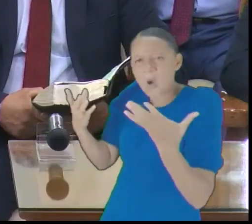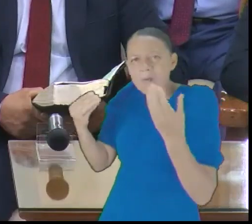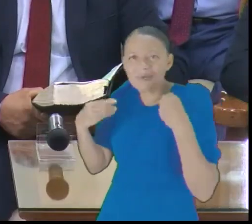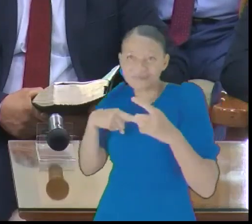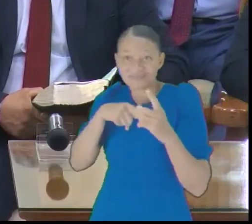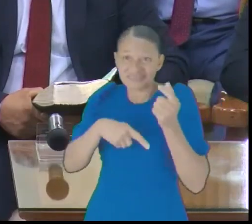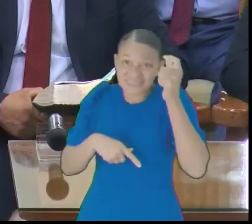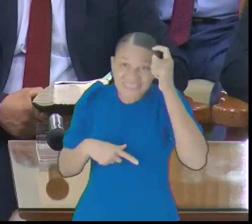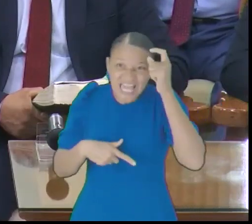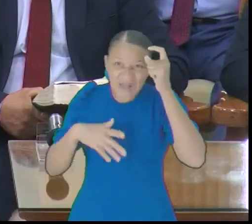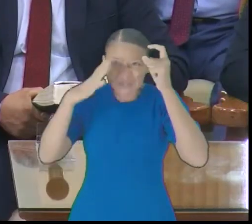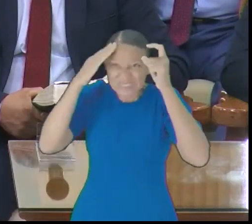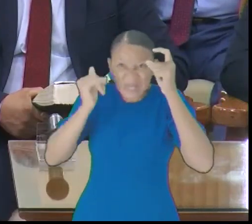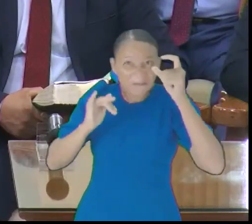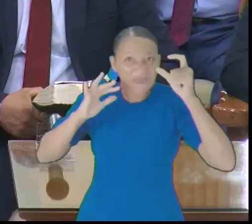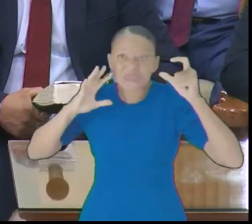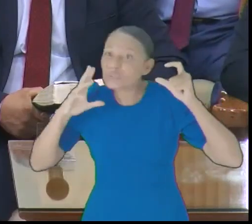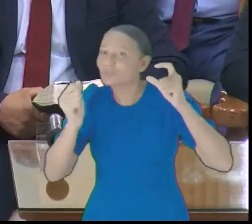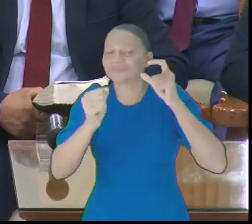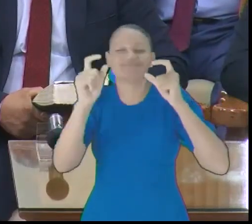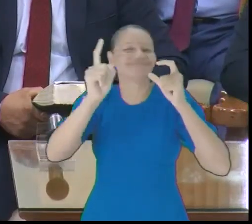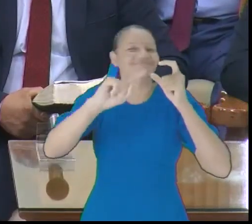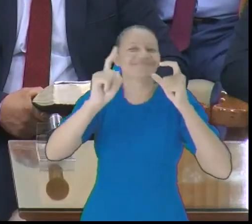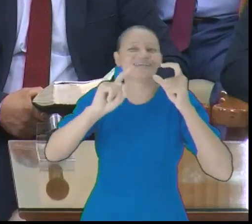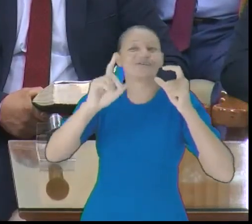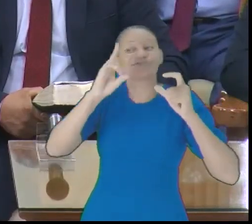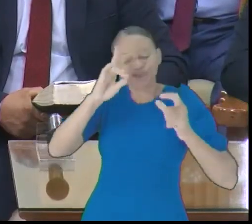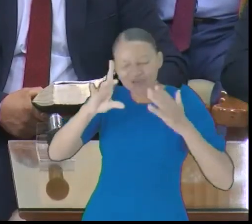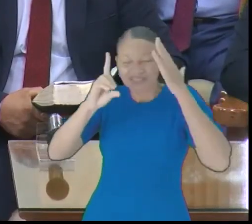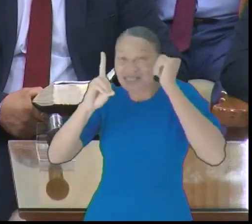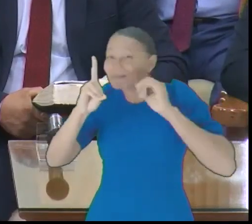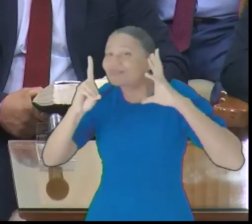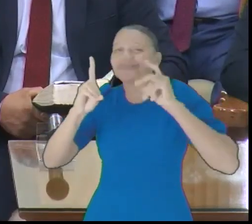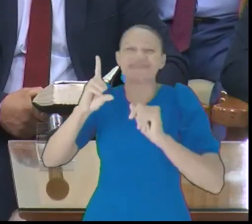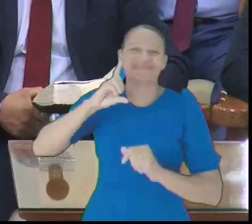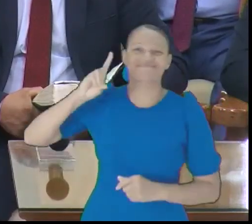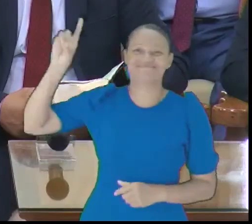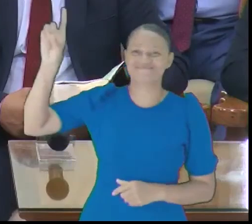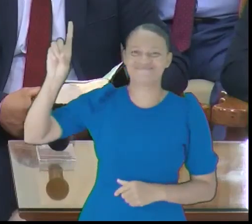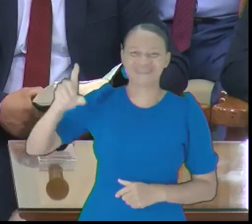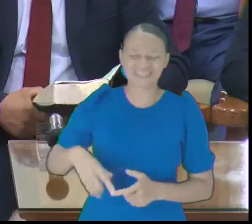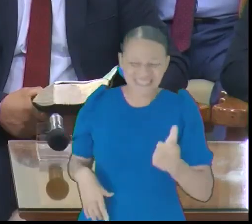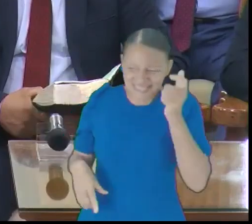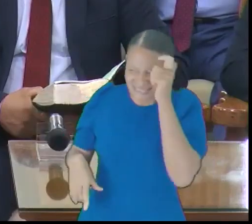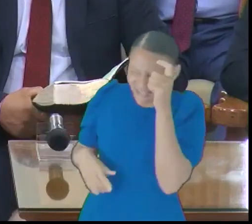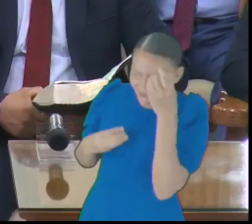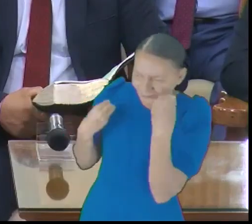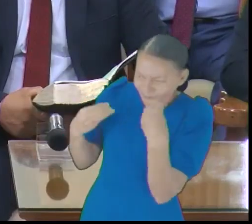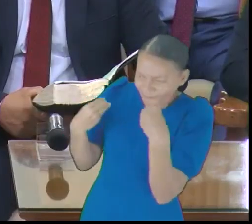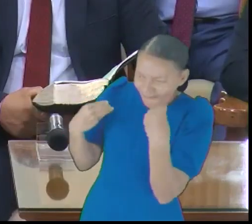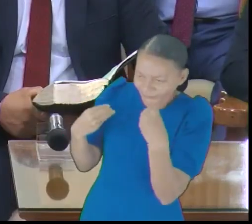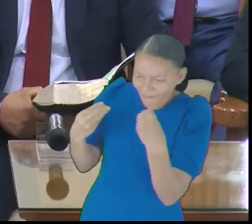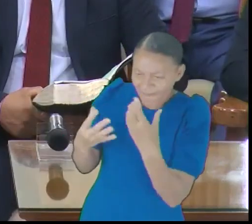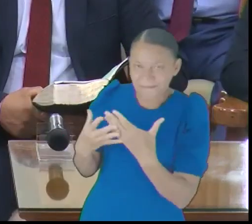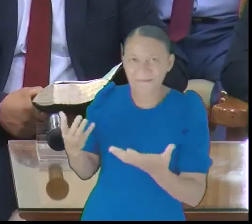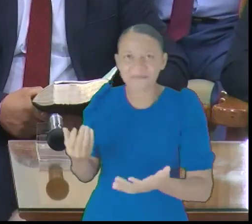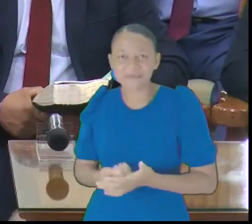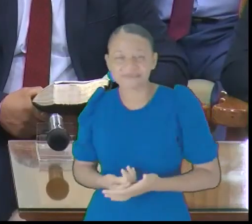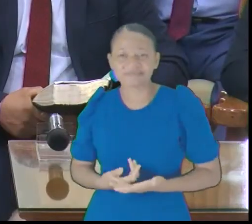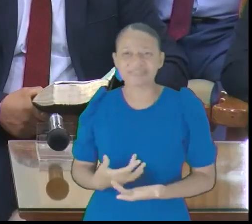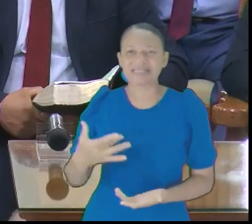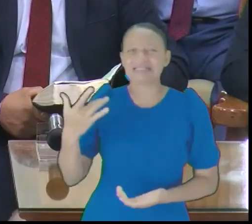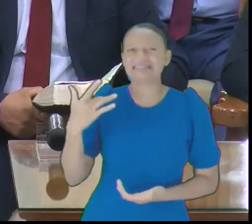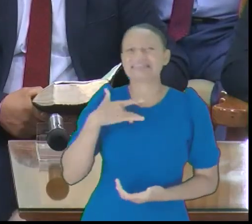onisciente. Onisciente é Deus. O diabo não entende como é que você, sem